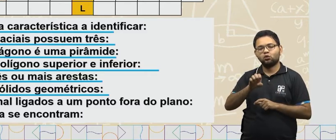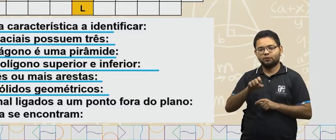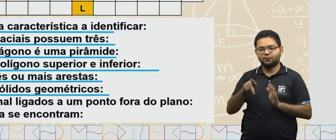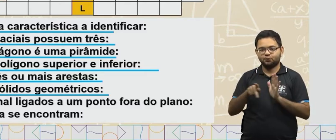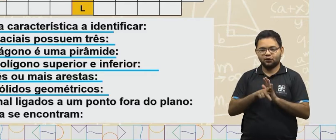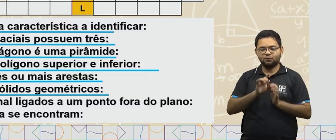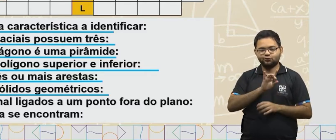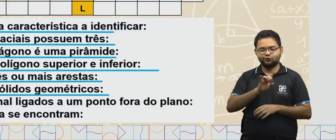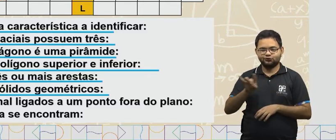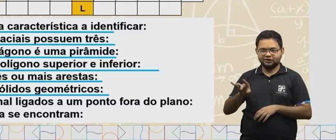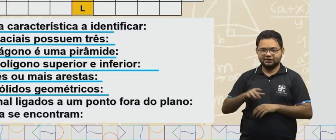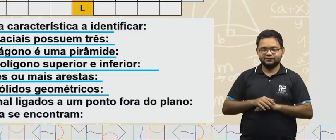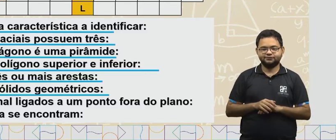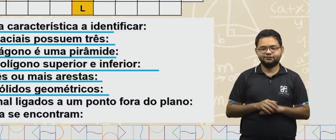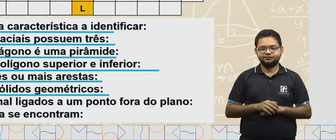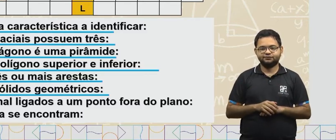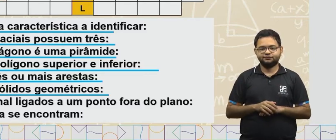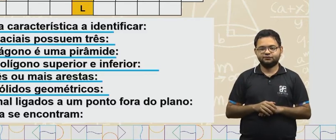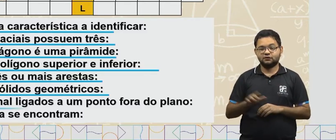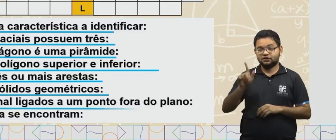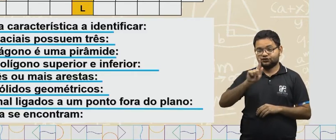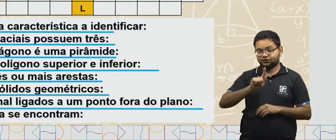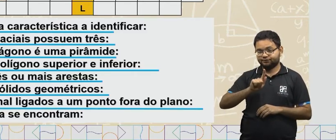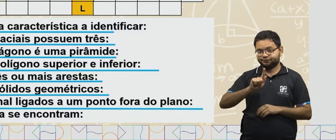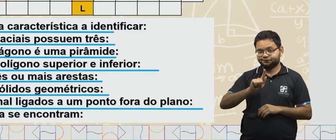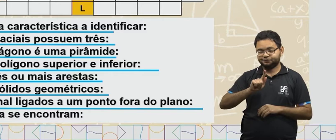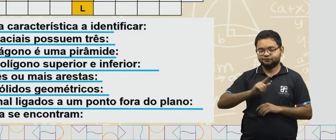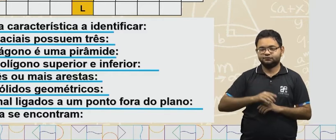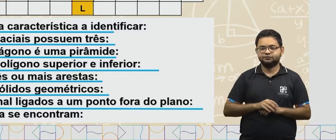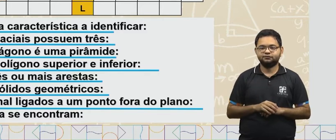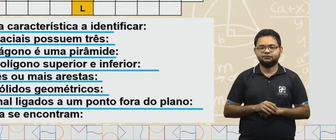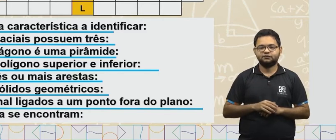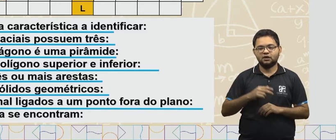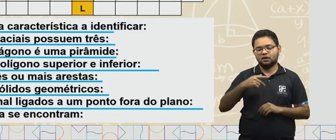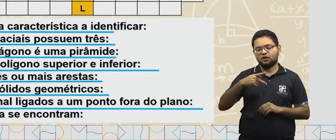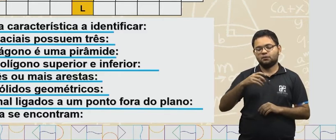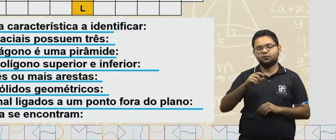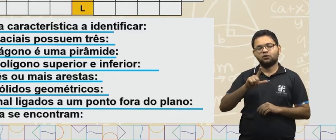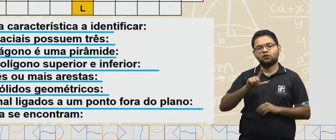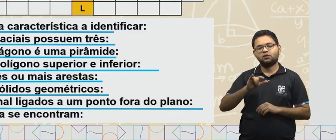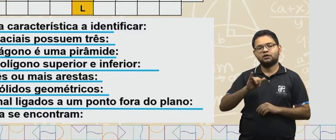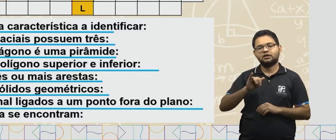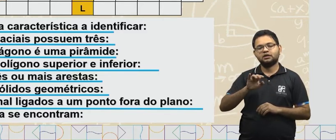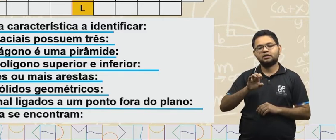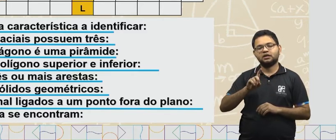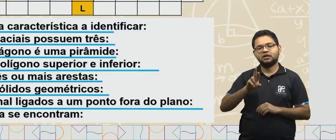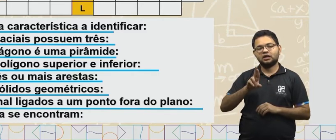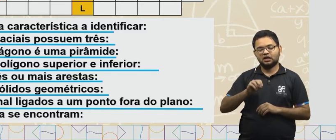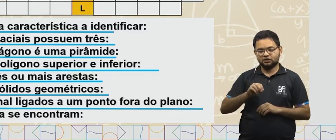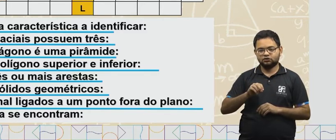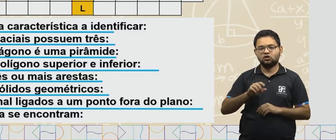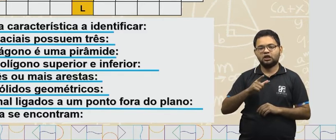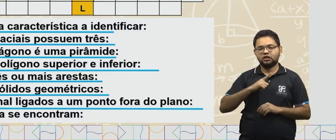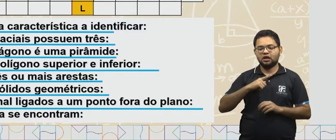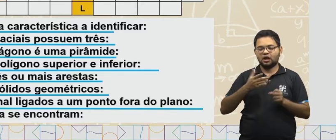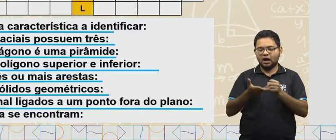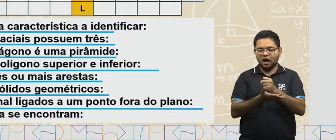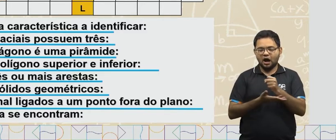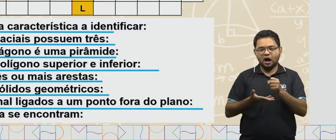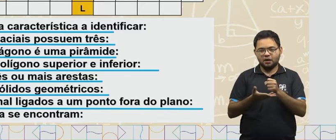que dá volume a eles. Letra G. Poliedros com base